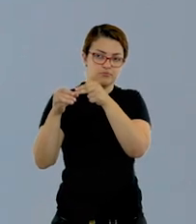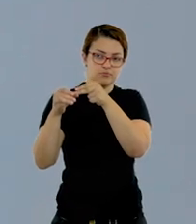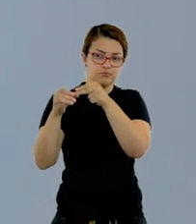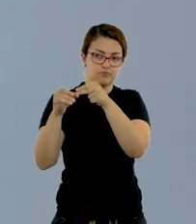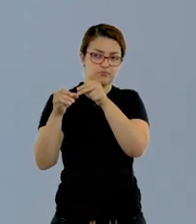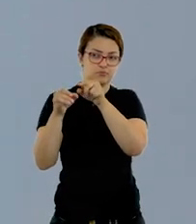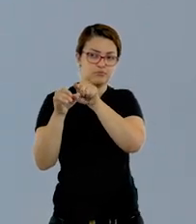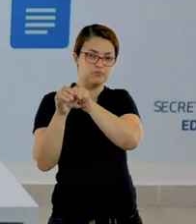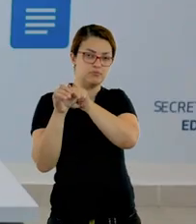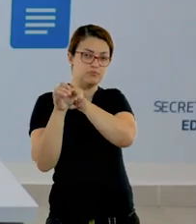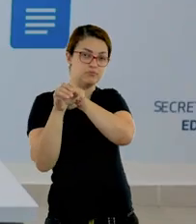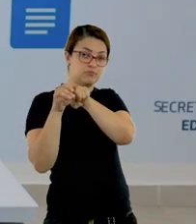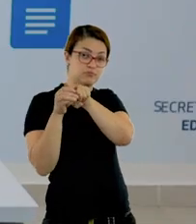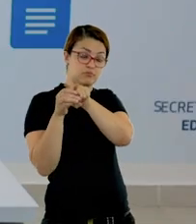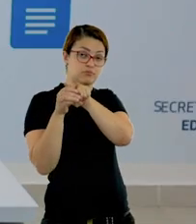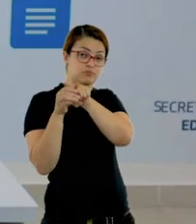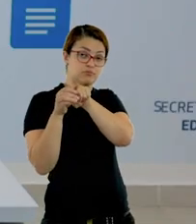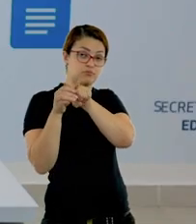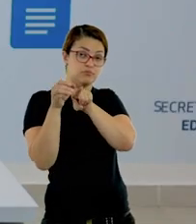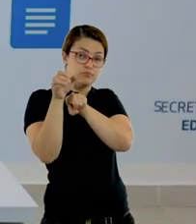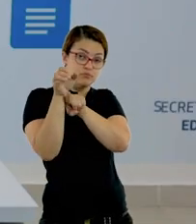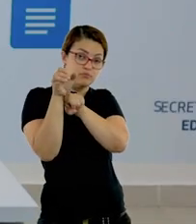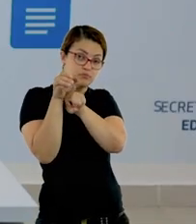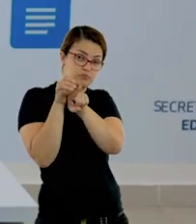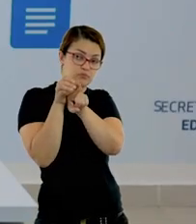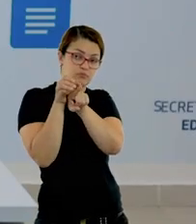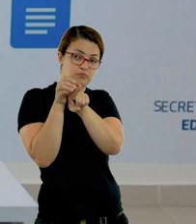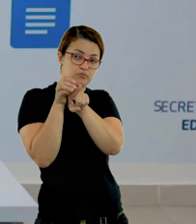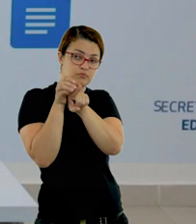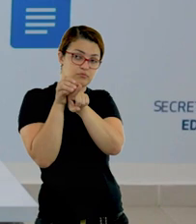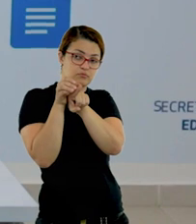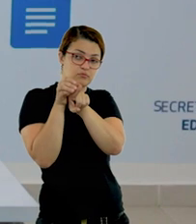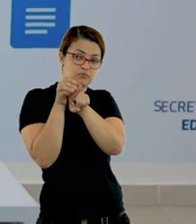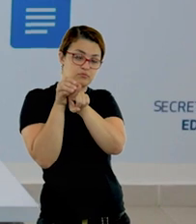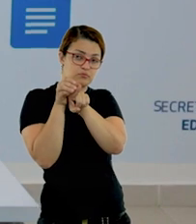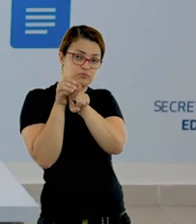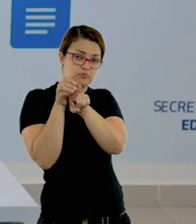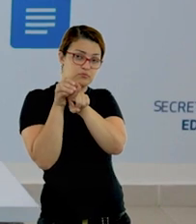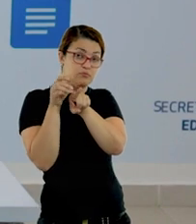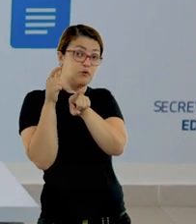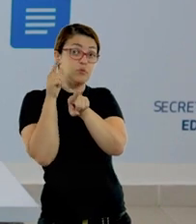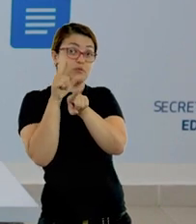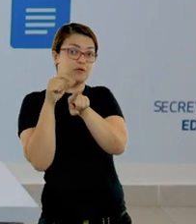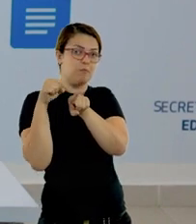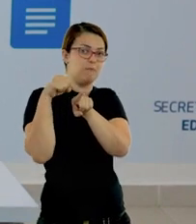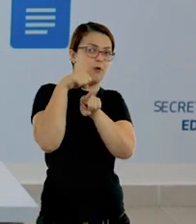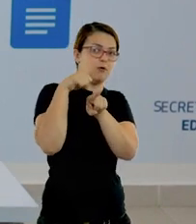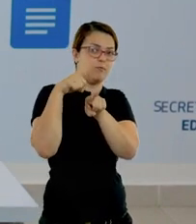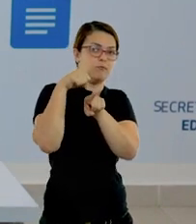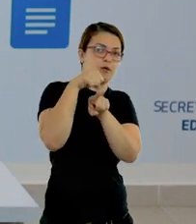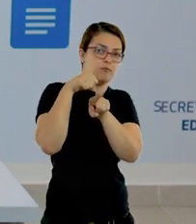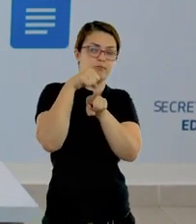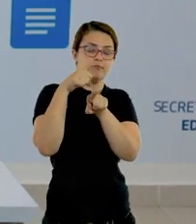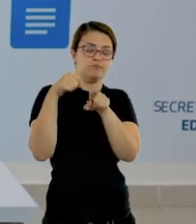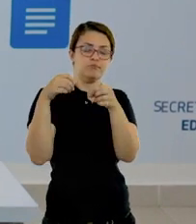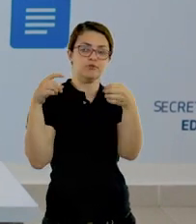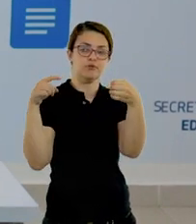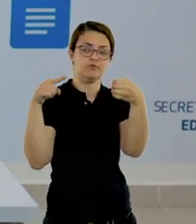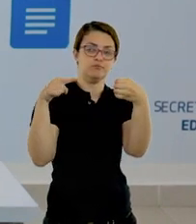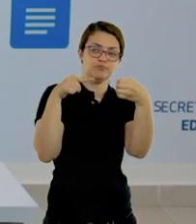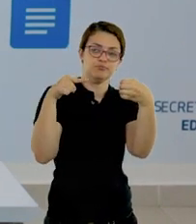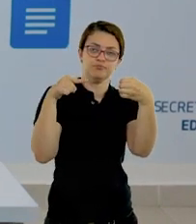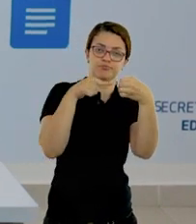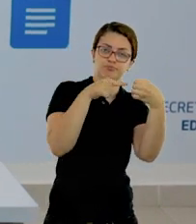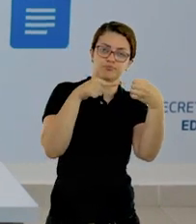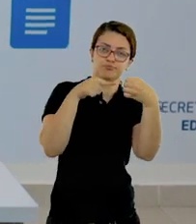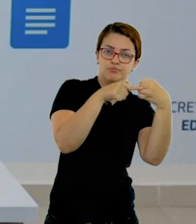ela acaba caindo, né? Ela fique cruzada e fixa, para assim conseguir bater no outro rolinho e conseguir derrubar,